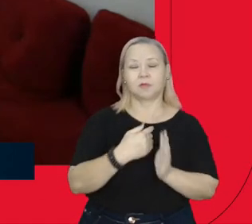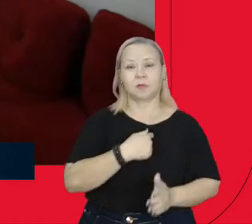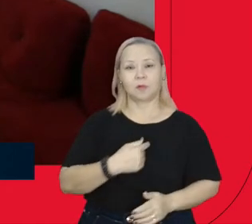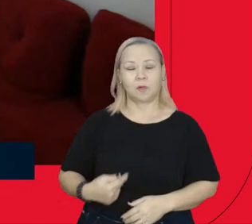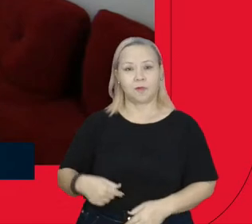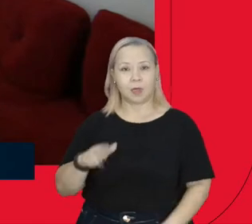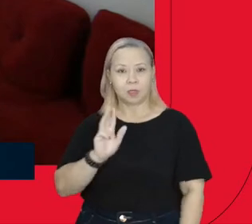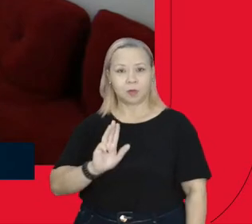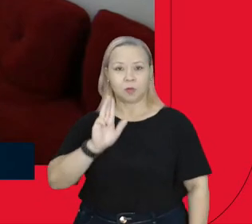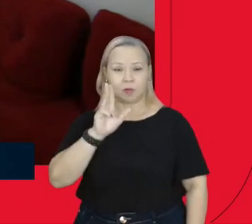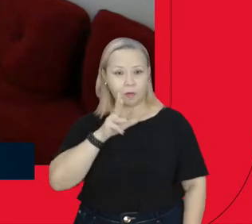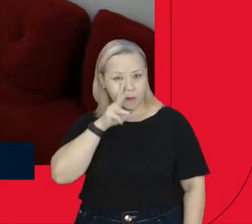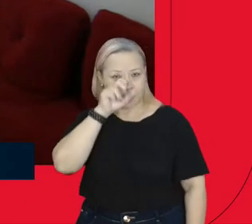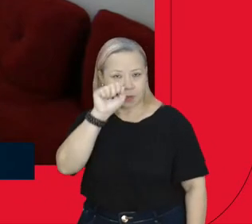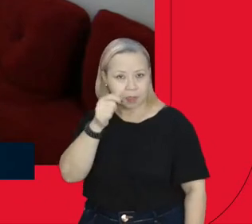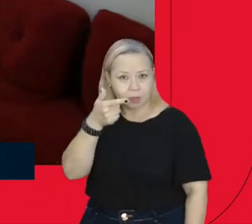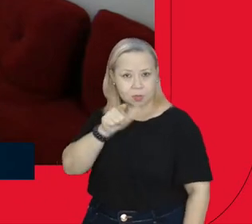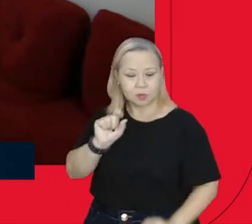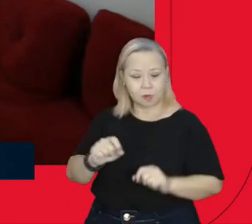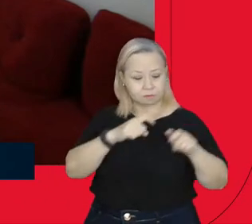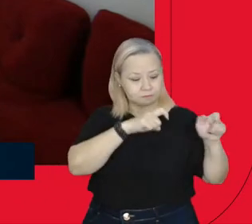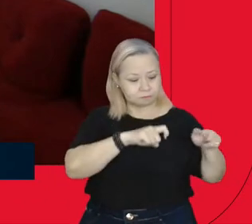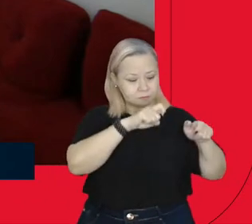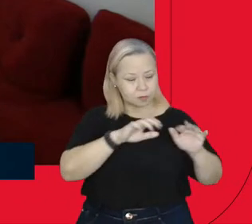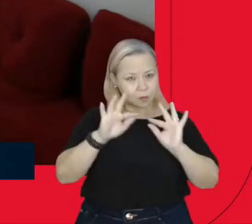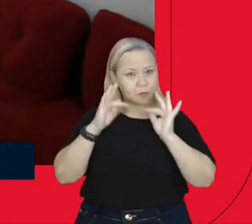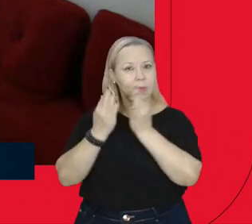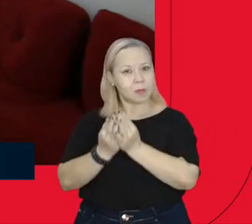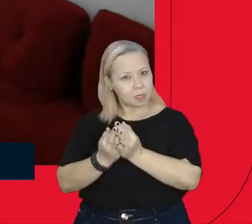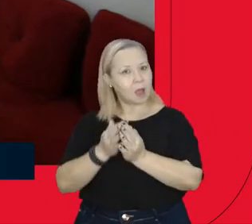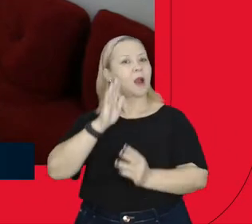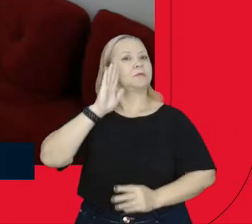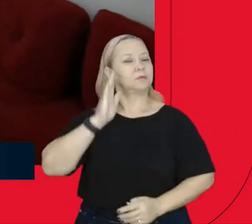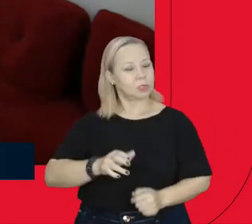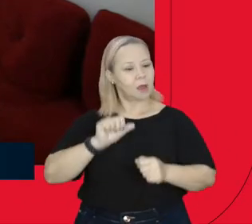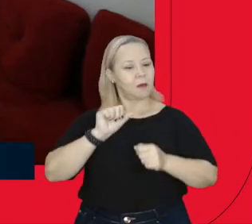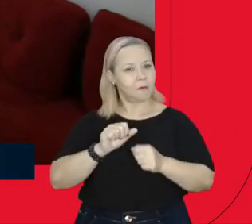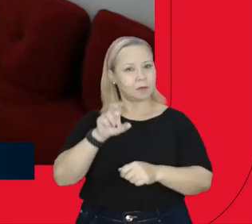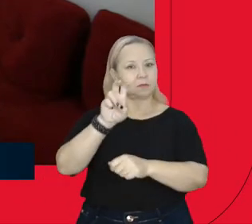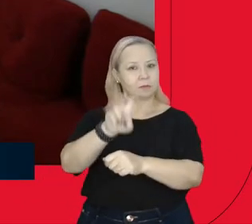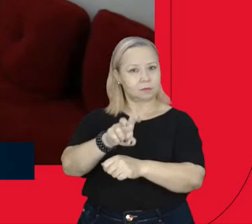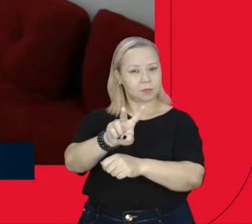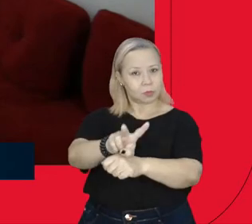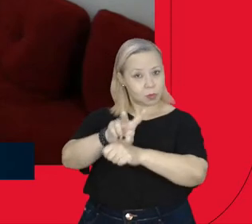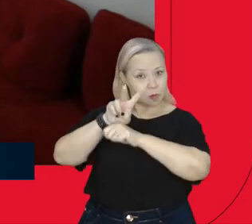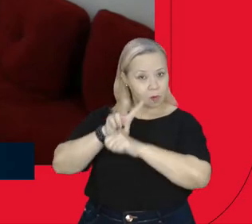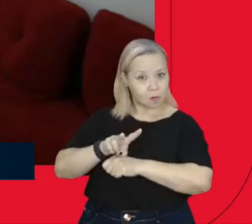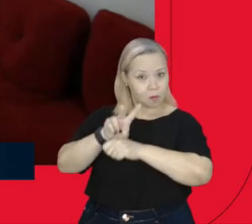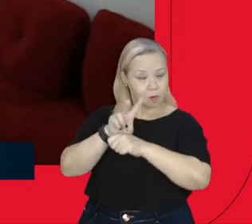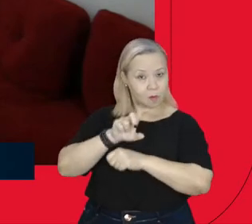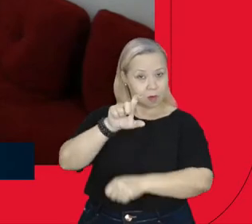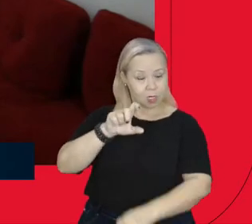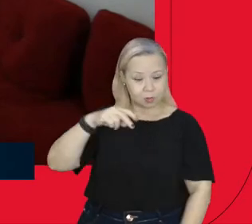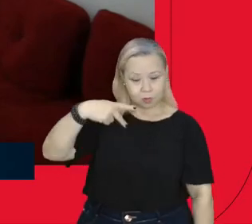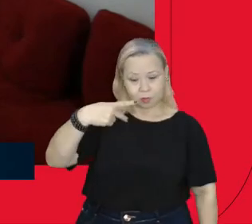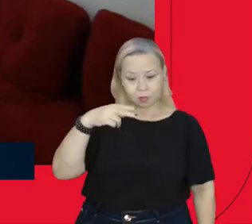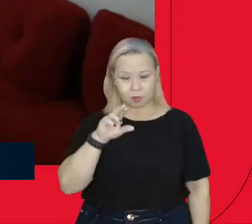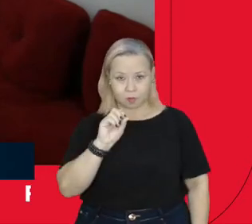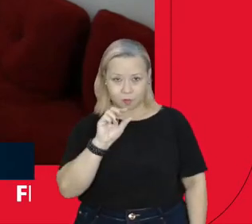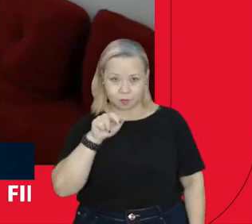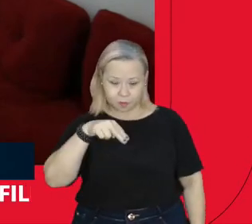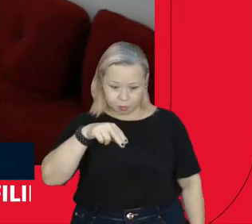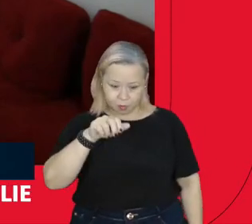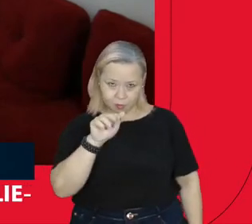é fortalecer novamente a agricultura familiar, como ele já fez, né, com as linhas de crédito do Pronaf e o estímulo das produções